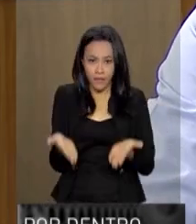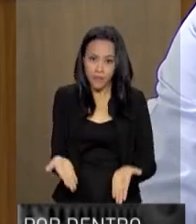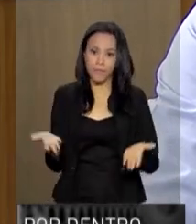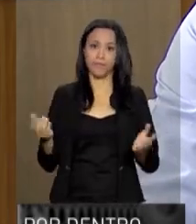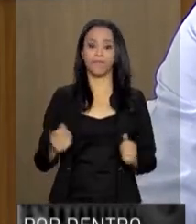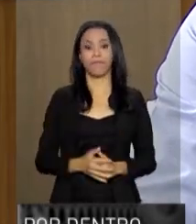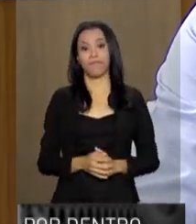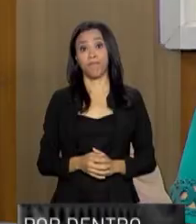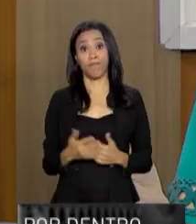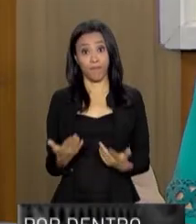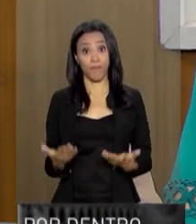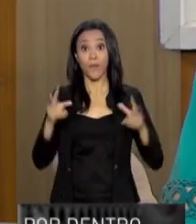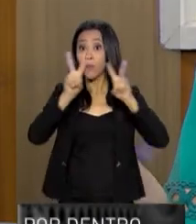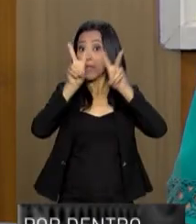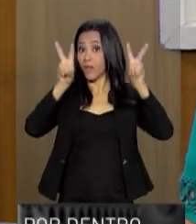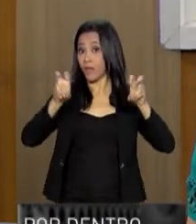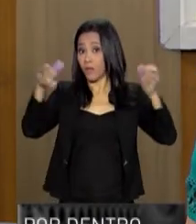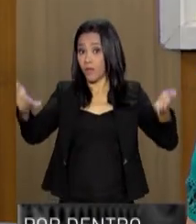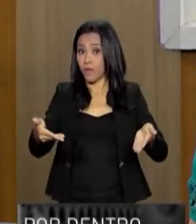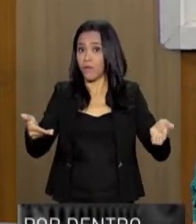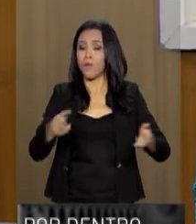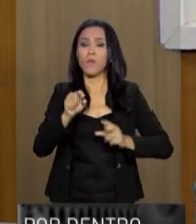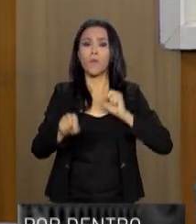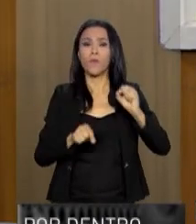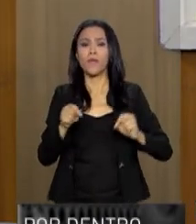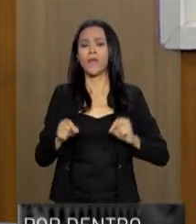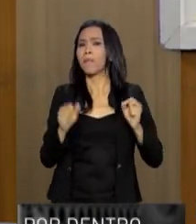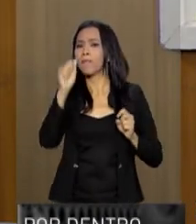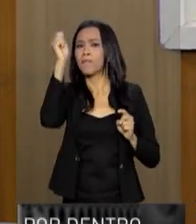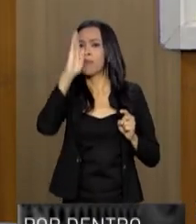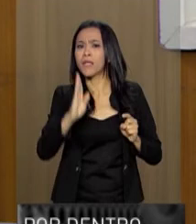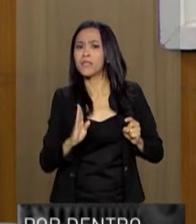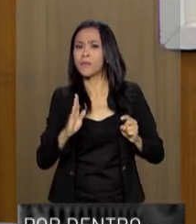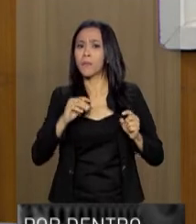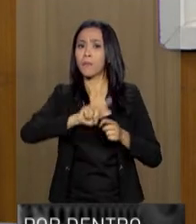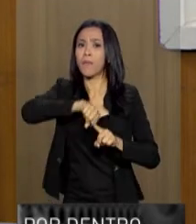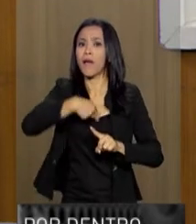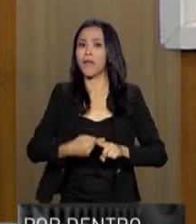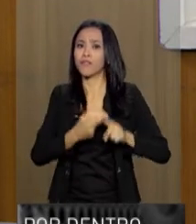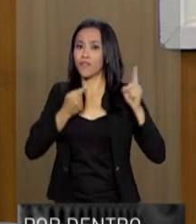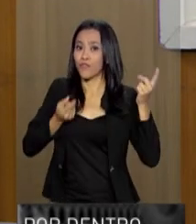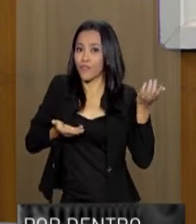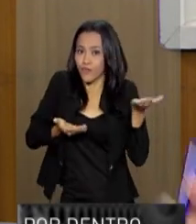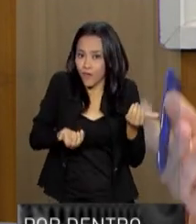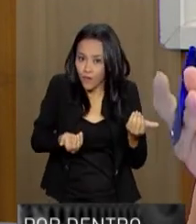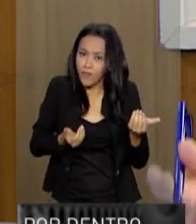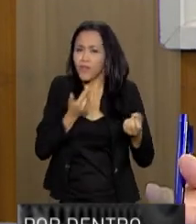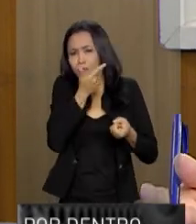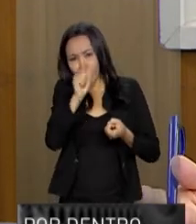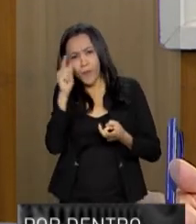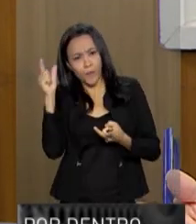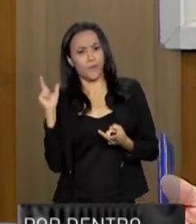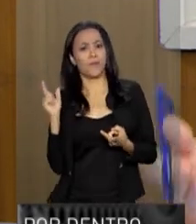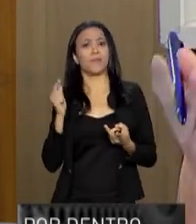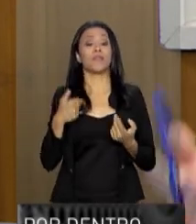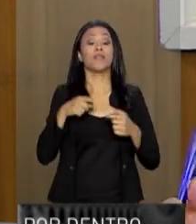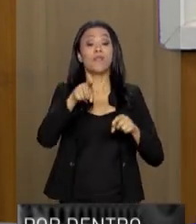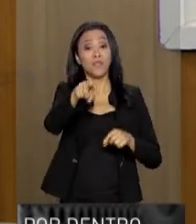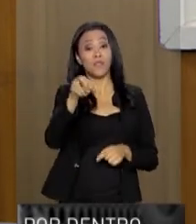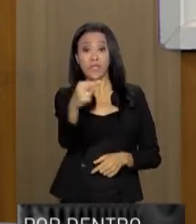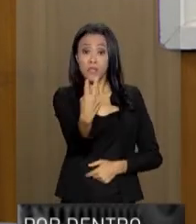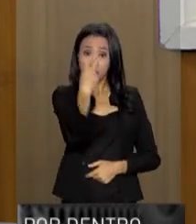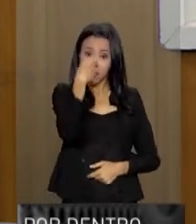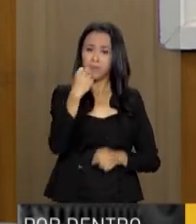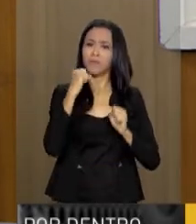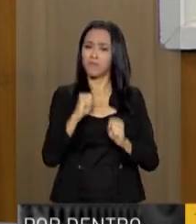governo bem na pauta de hoje a gente vai falar sobre o brasil mais jovem o sistema nacional de juventude e muito mais e você que nos acompanha pode